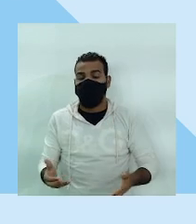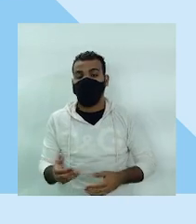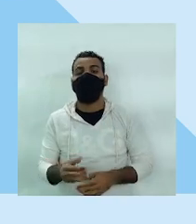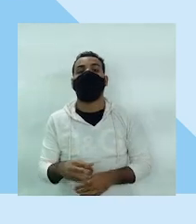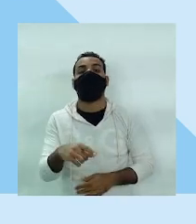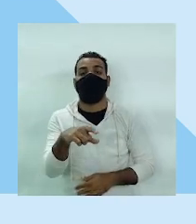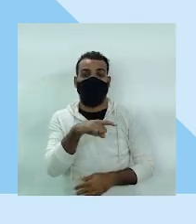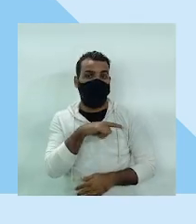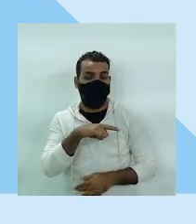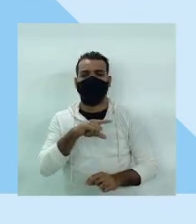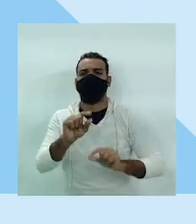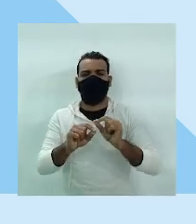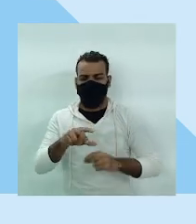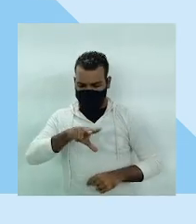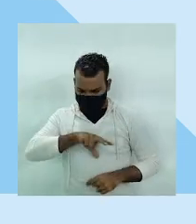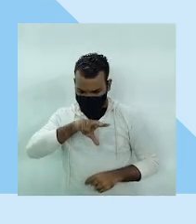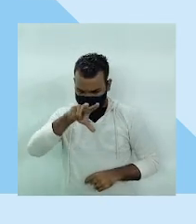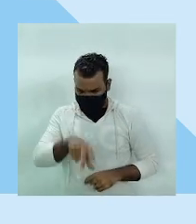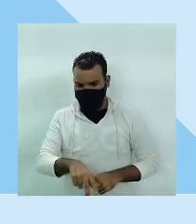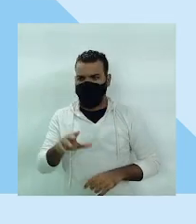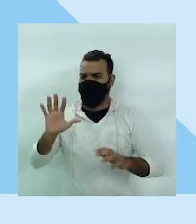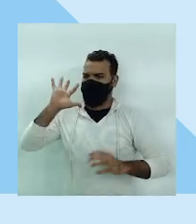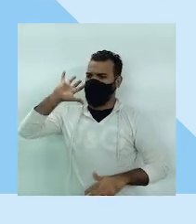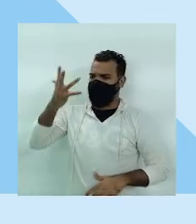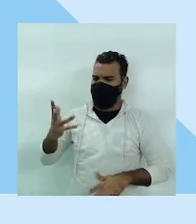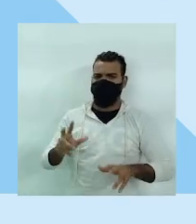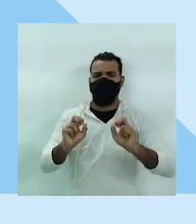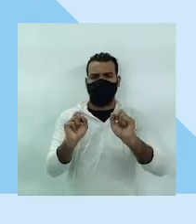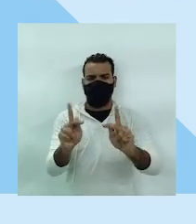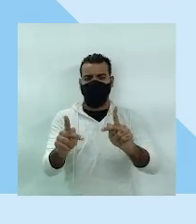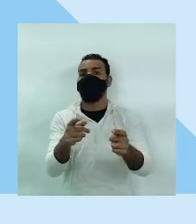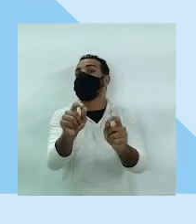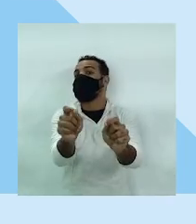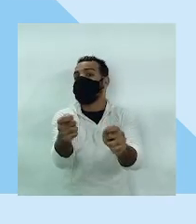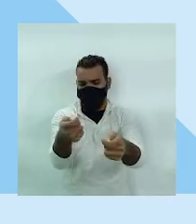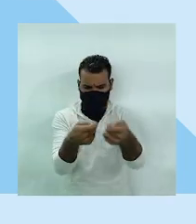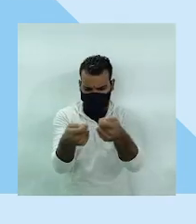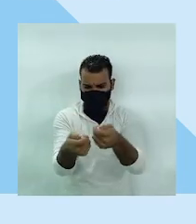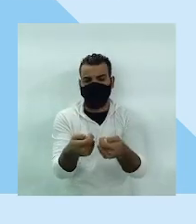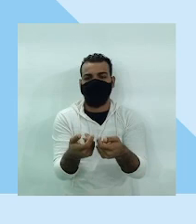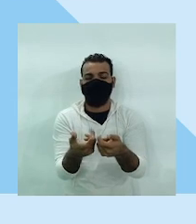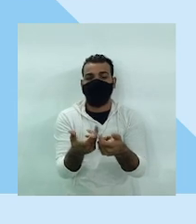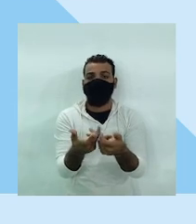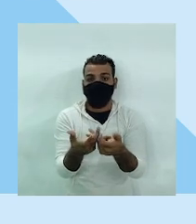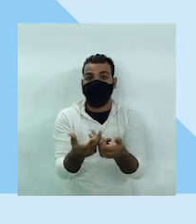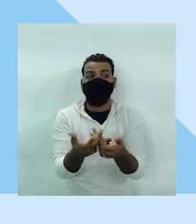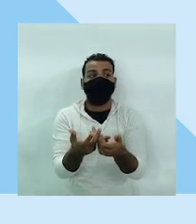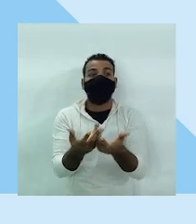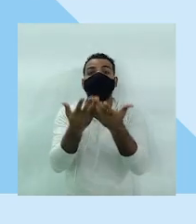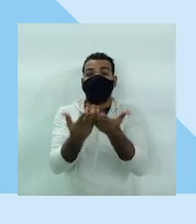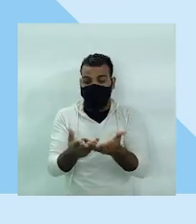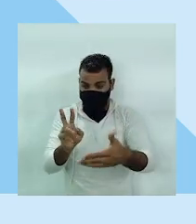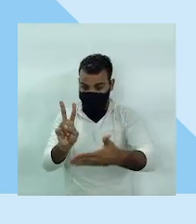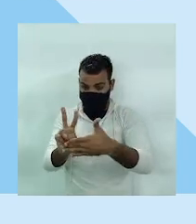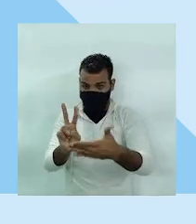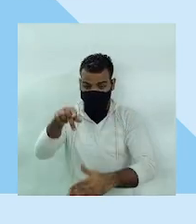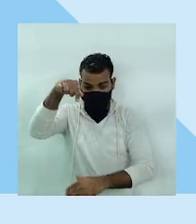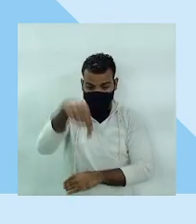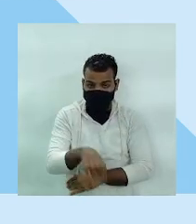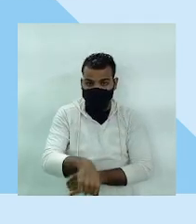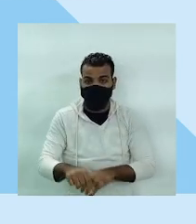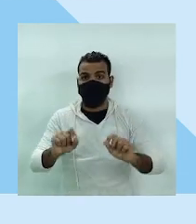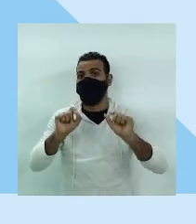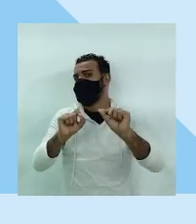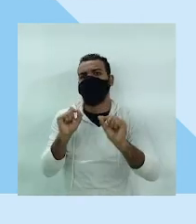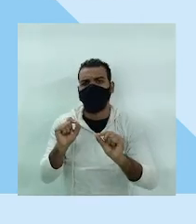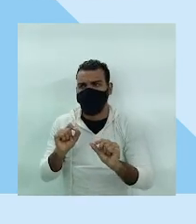vamos ter, Portugal resolve colonizar, e os nossos nativos, eles agora vão se depararem